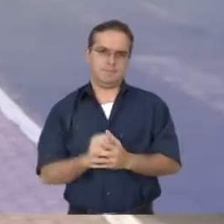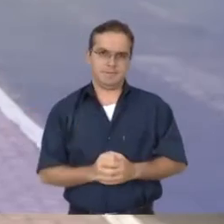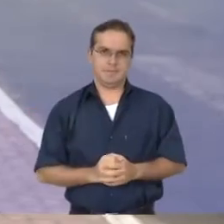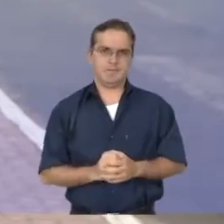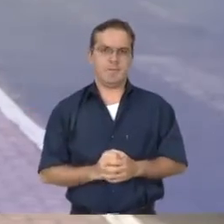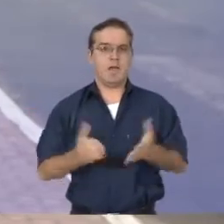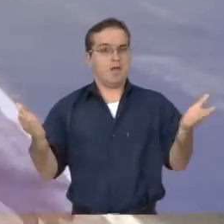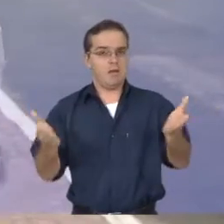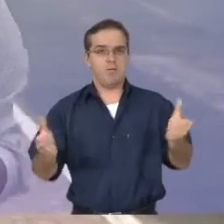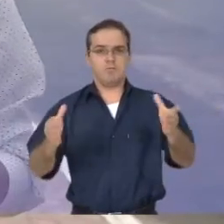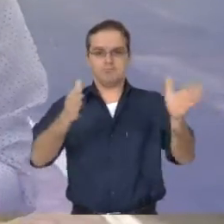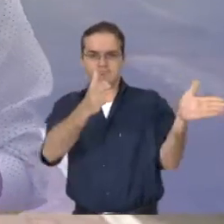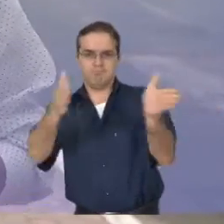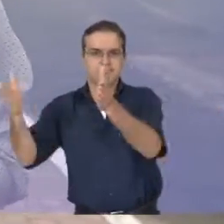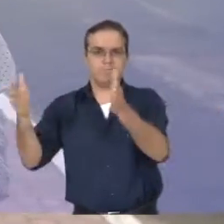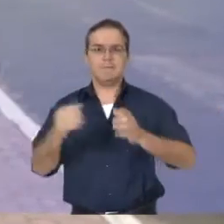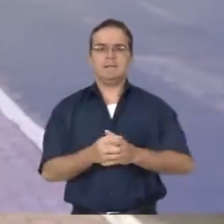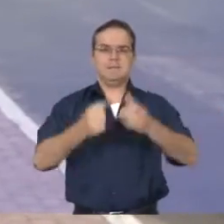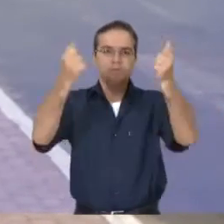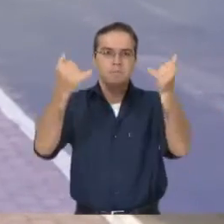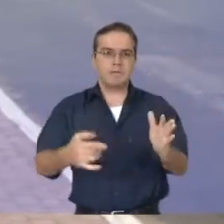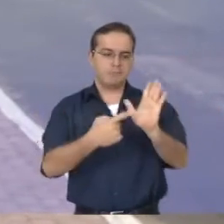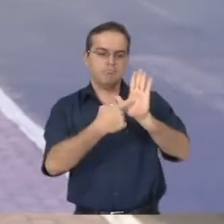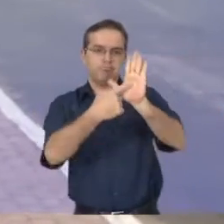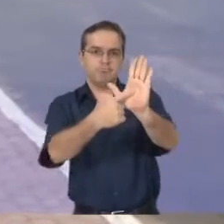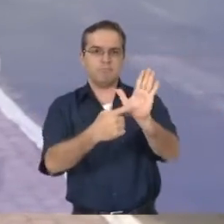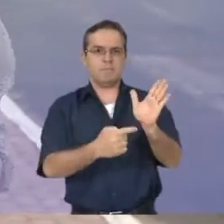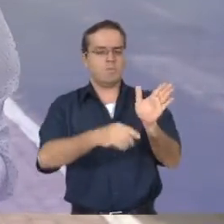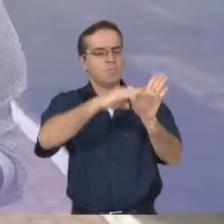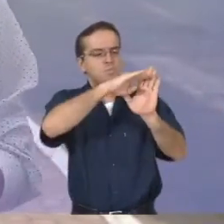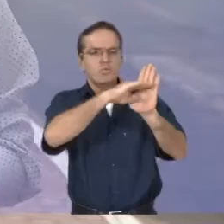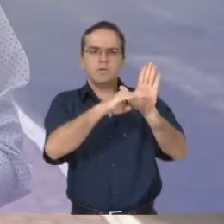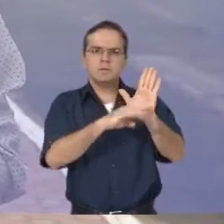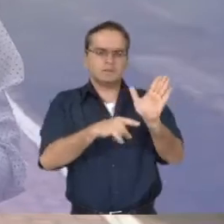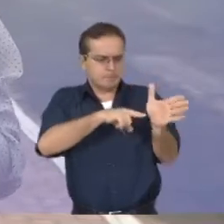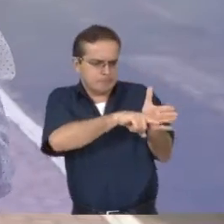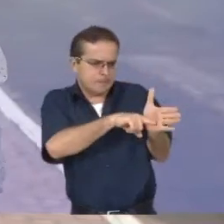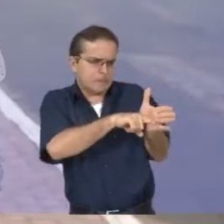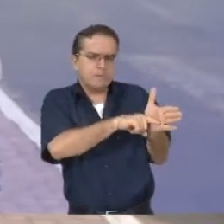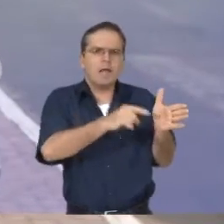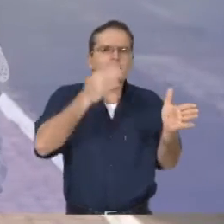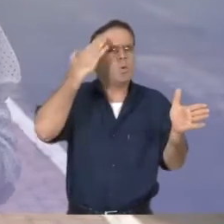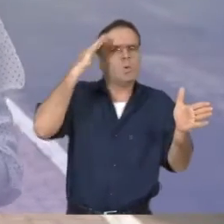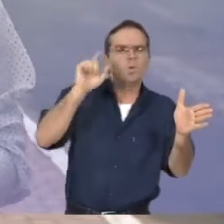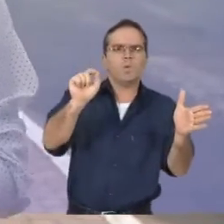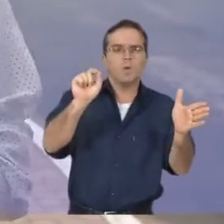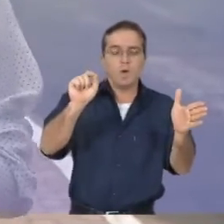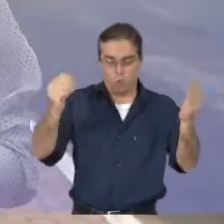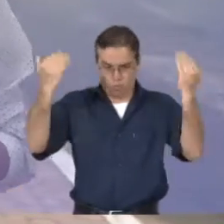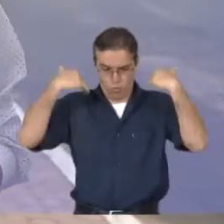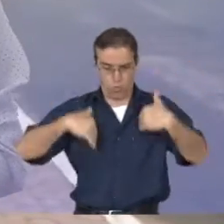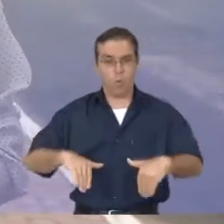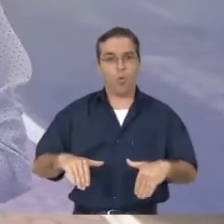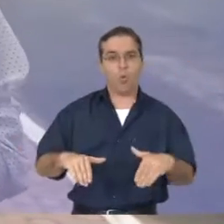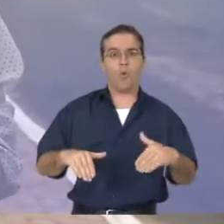no Semiárido, vamos mostrar um projeto de pesquisa que tenta compreender como o nosso organismo responde aos